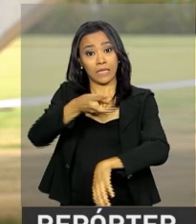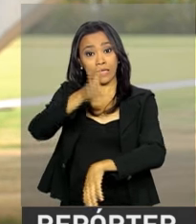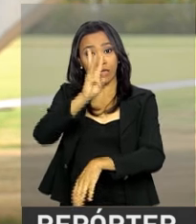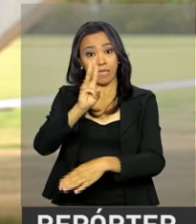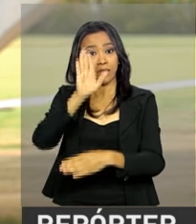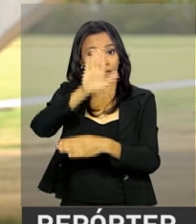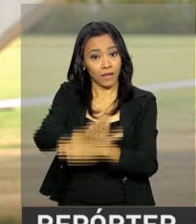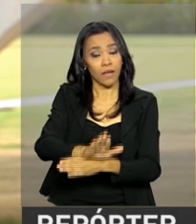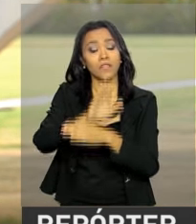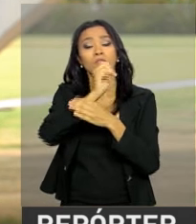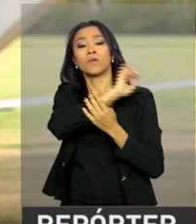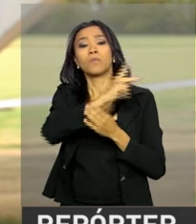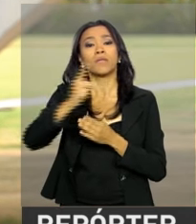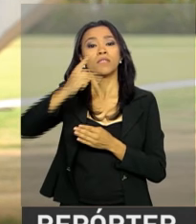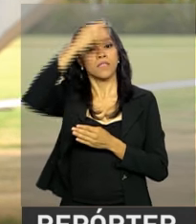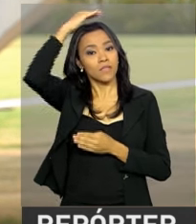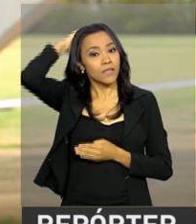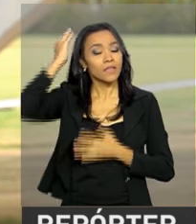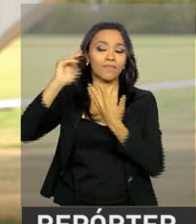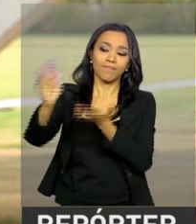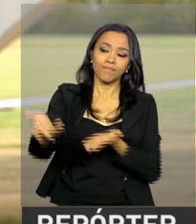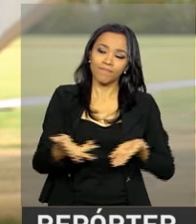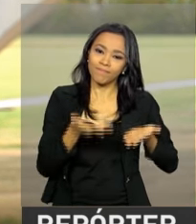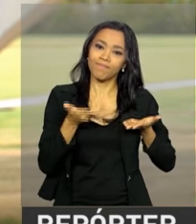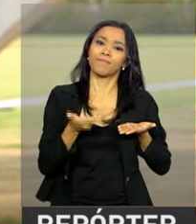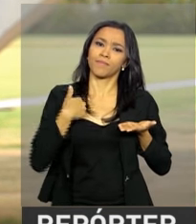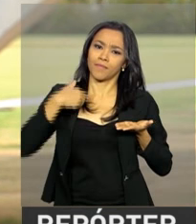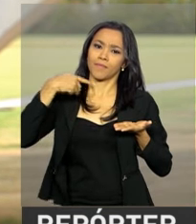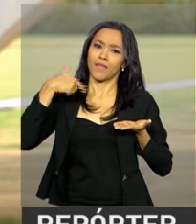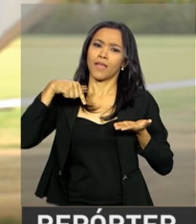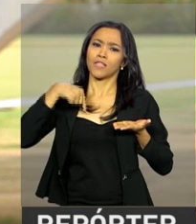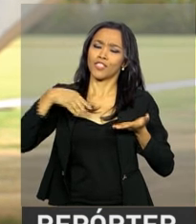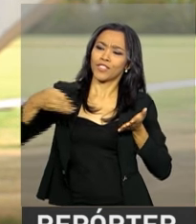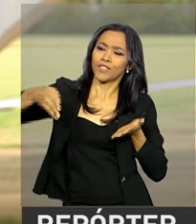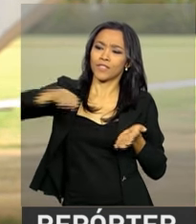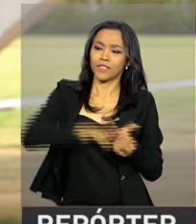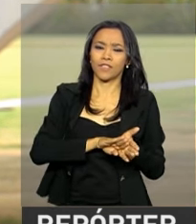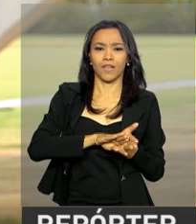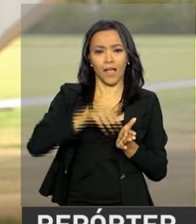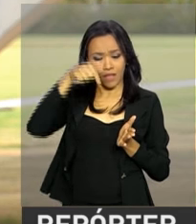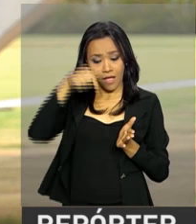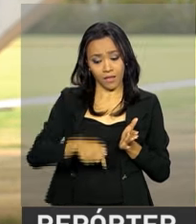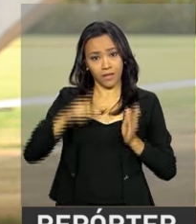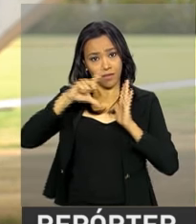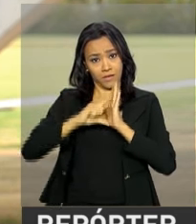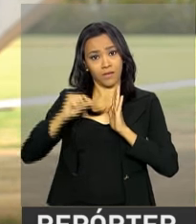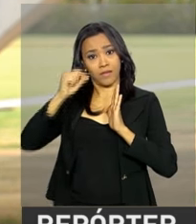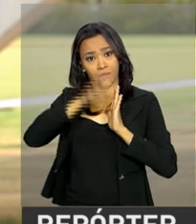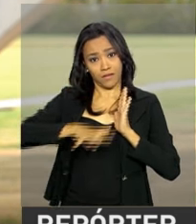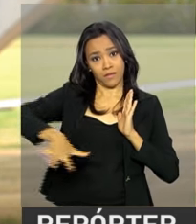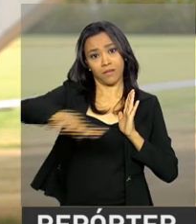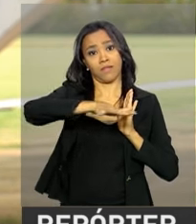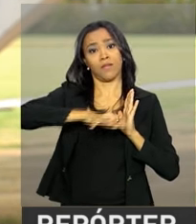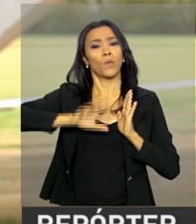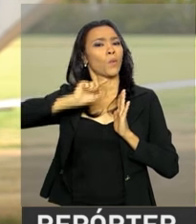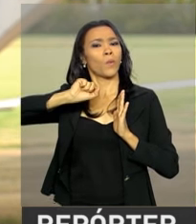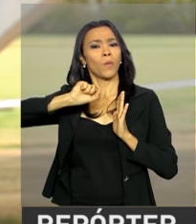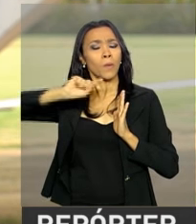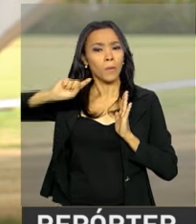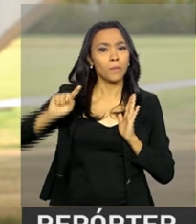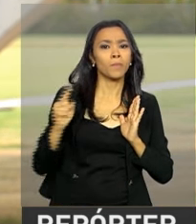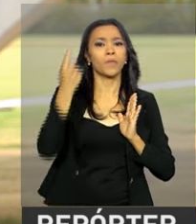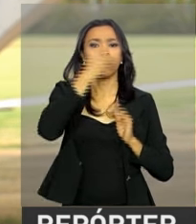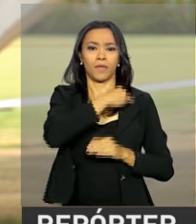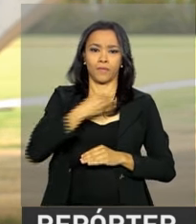presidente Michel Temer recepciona em uma cerimônia oficial de chegada aqui no Palácio do Planalto o